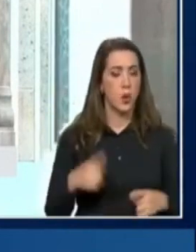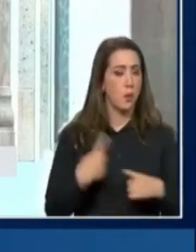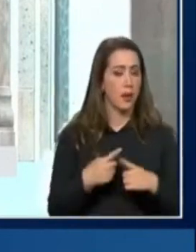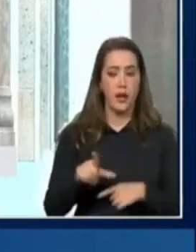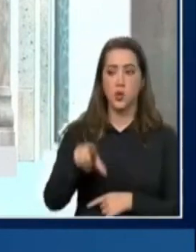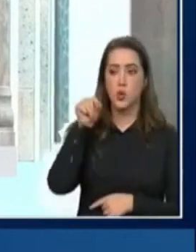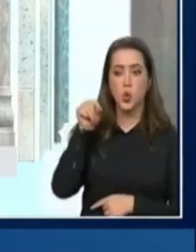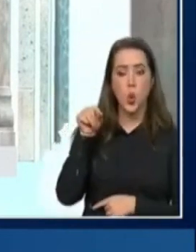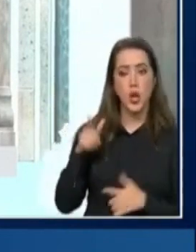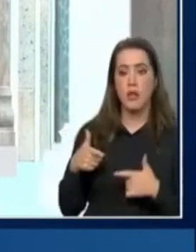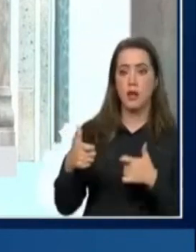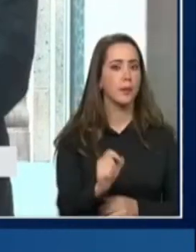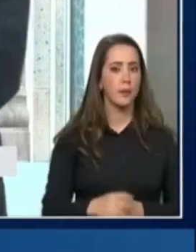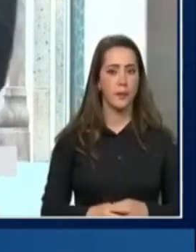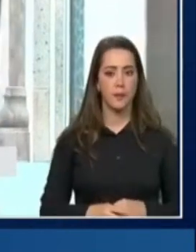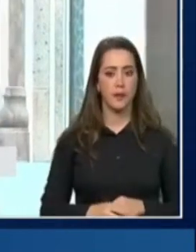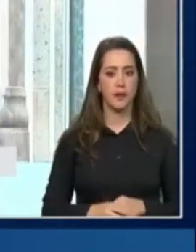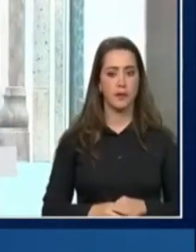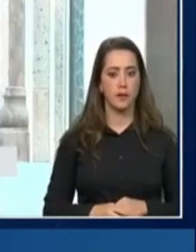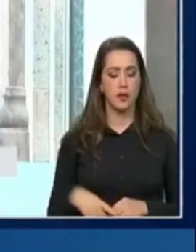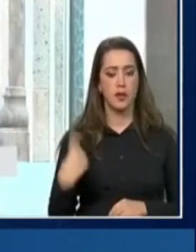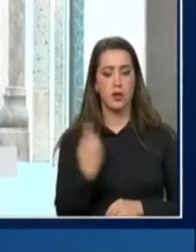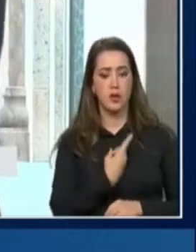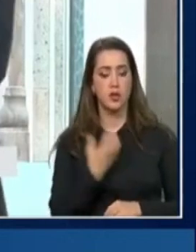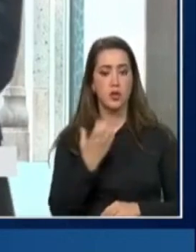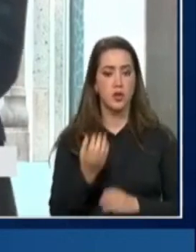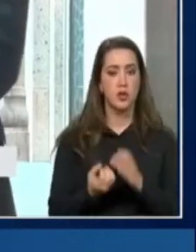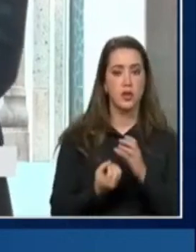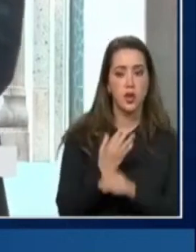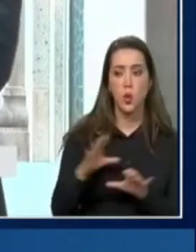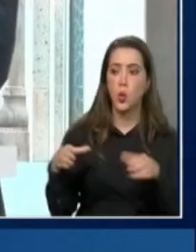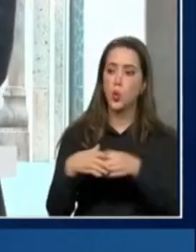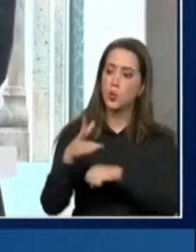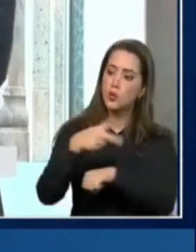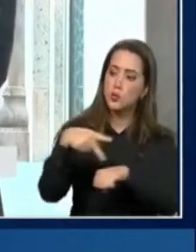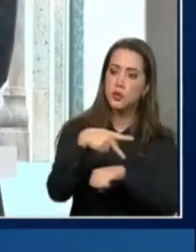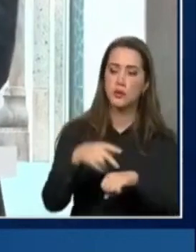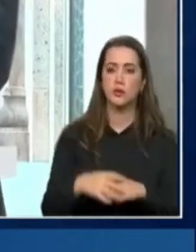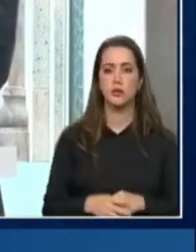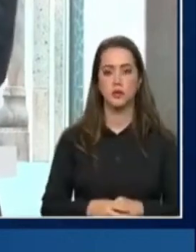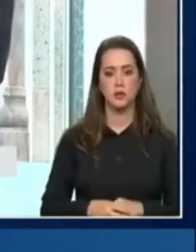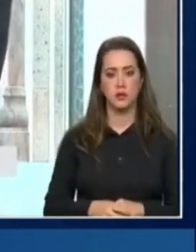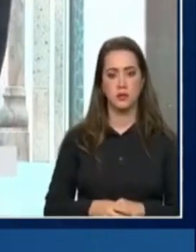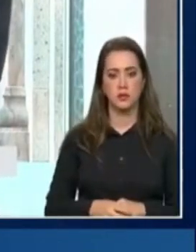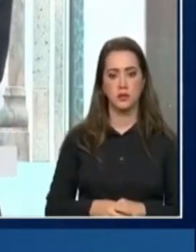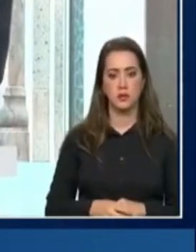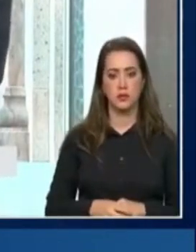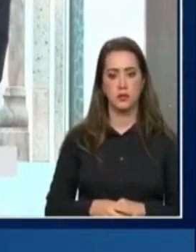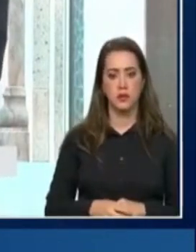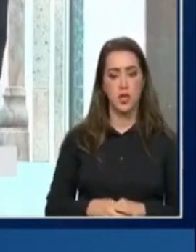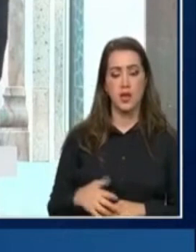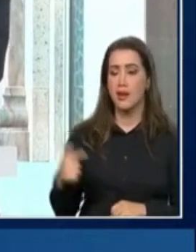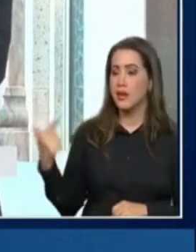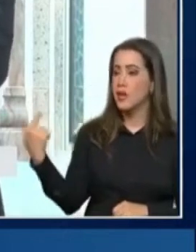tropas russas. Isso é central para os americanos e vale lembrar, também central para os europeus. Não só os americanos ficaram horrorizados e